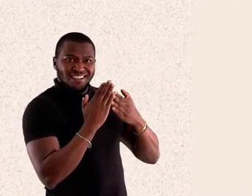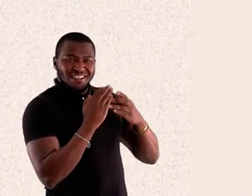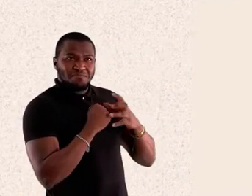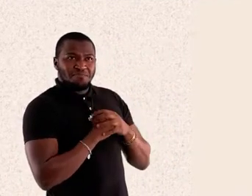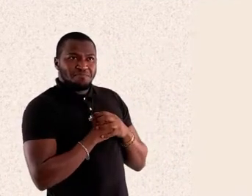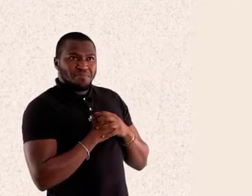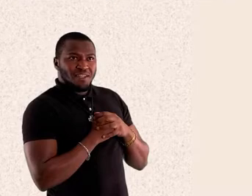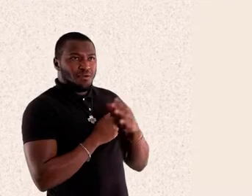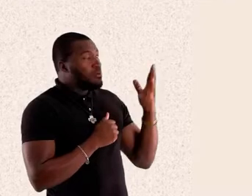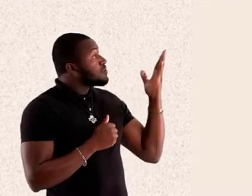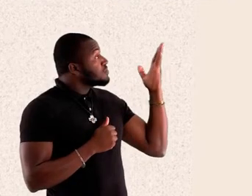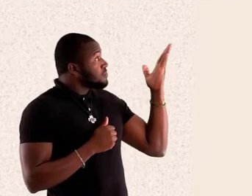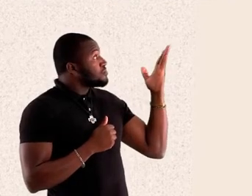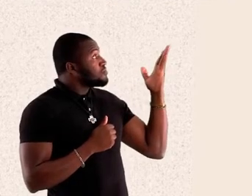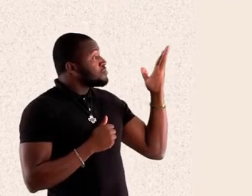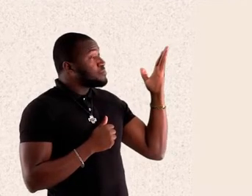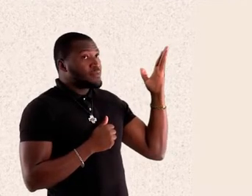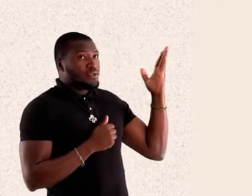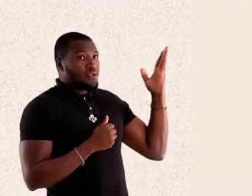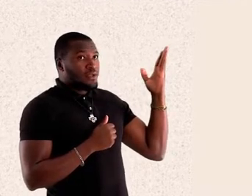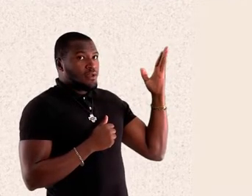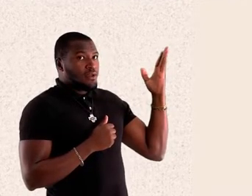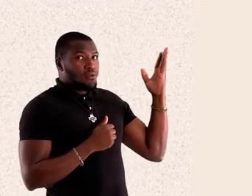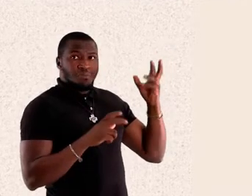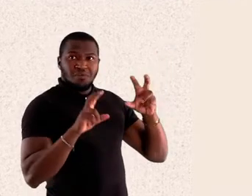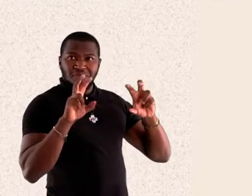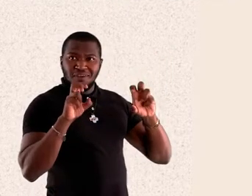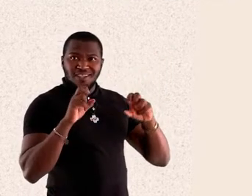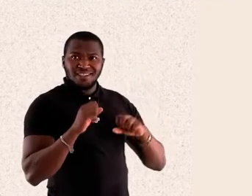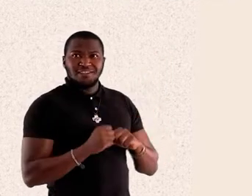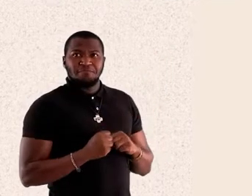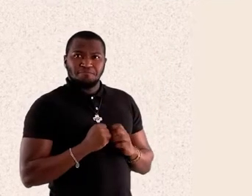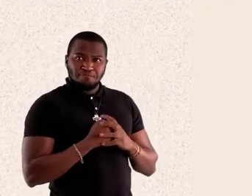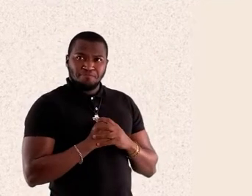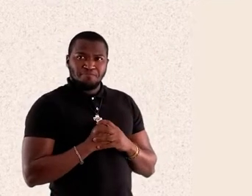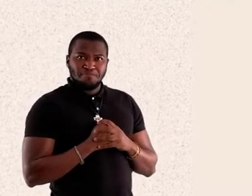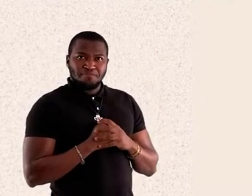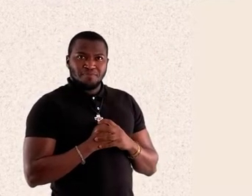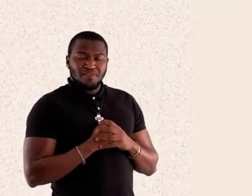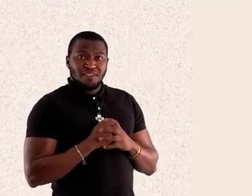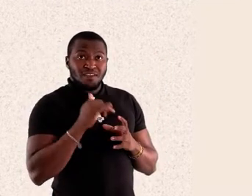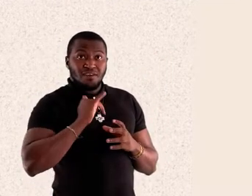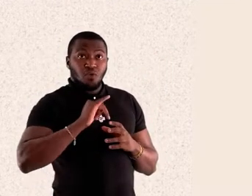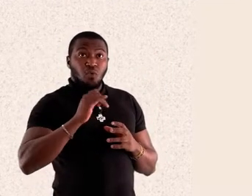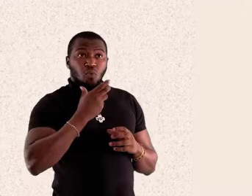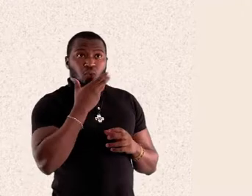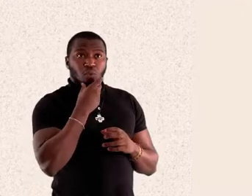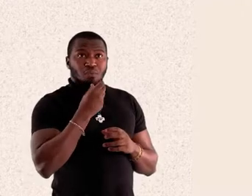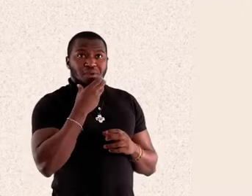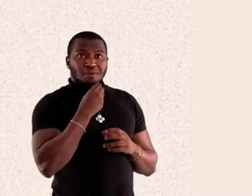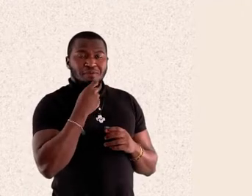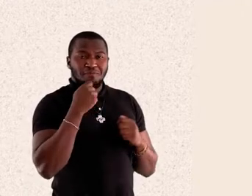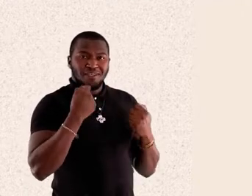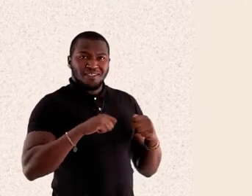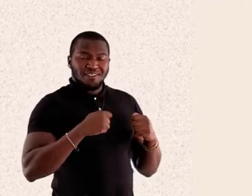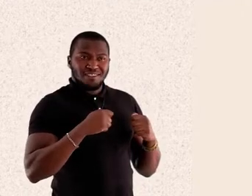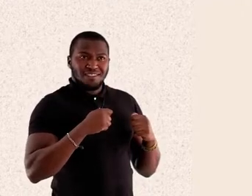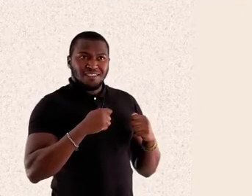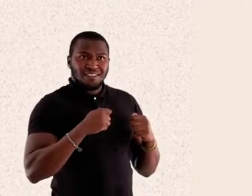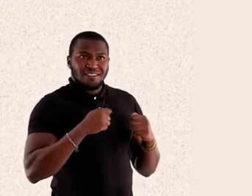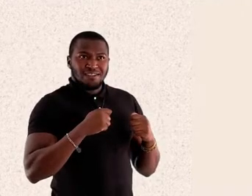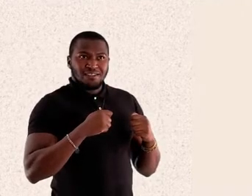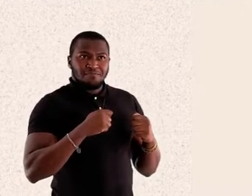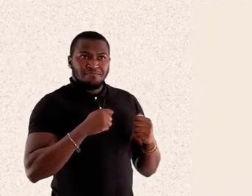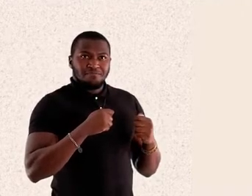eu trago ainstein né que ele diz que o homem deve sua força na luta